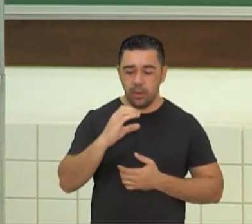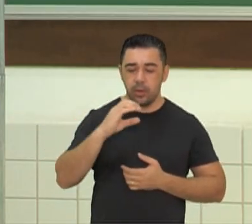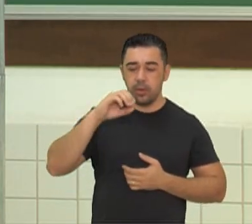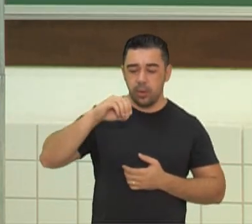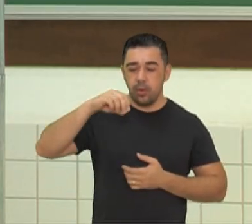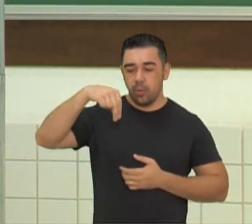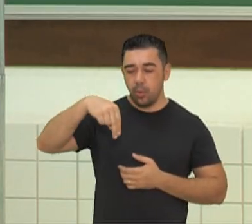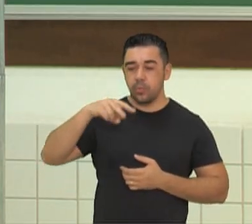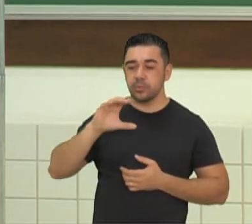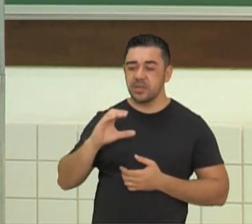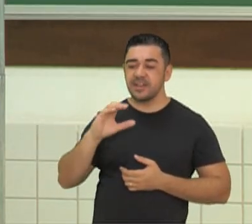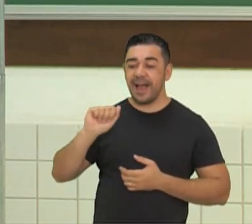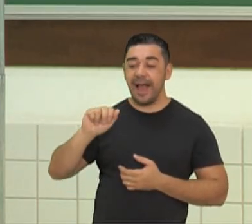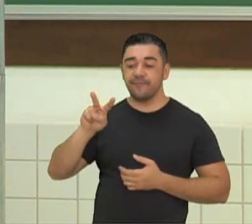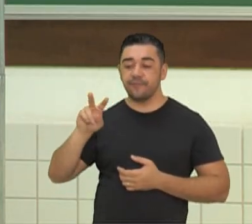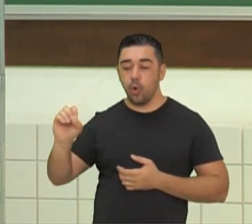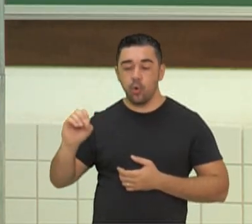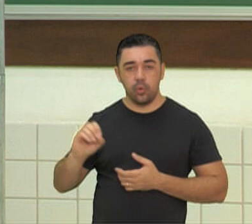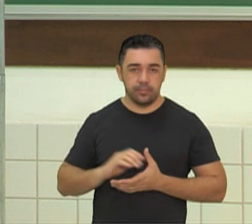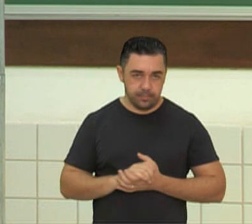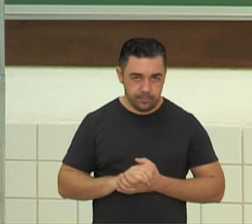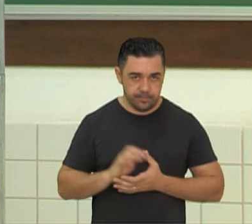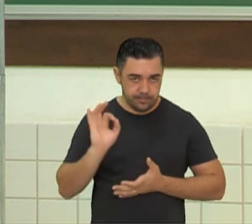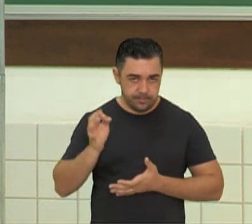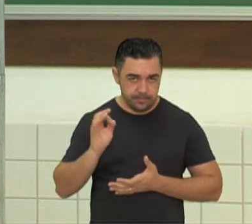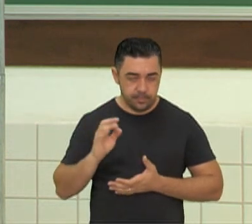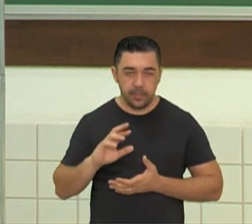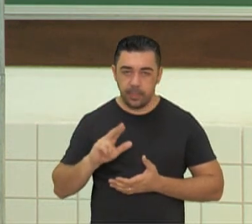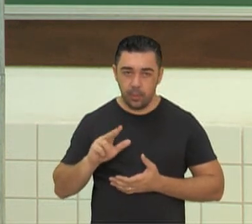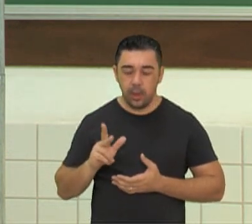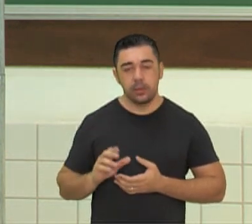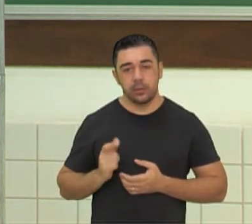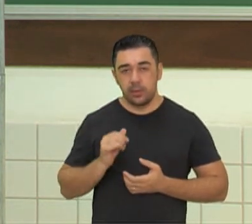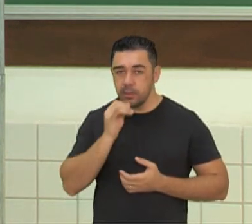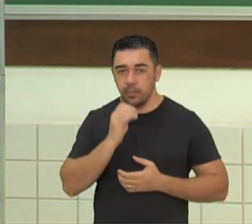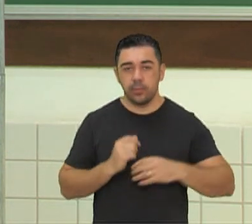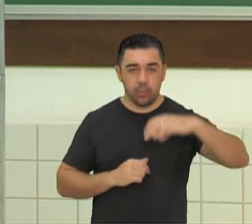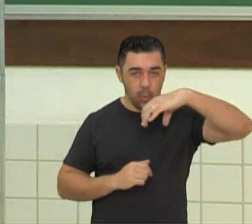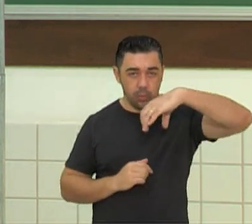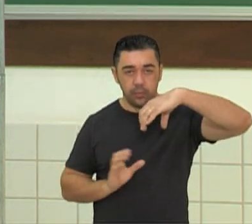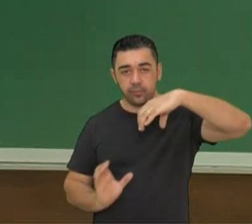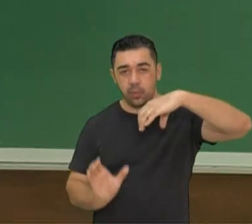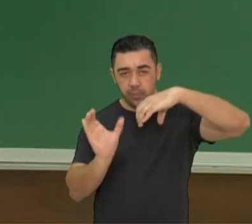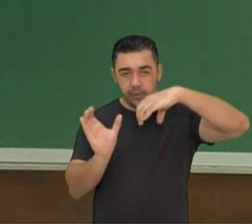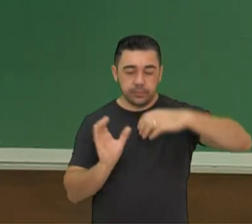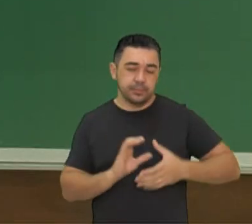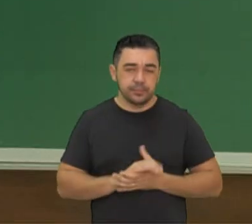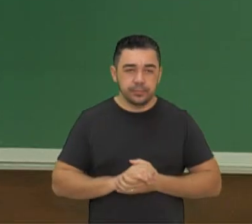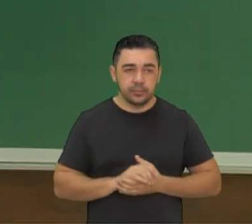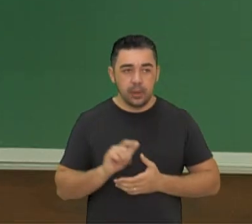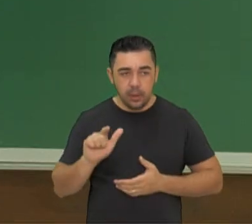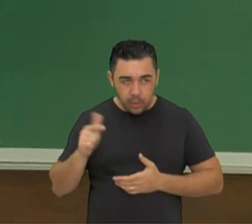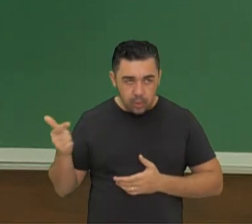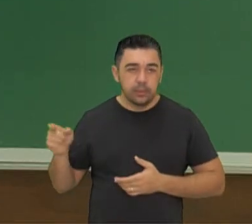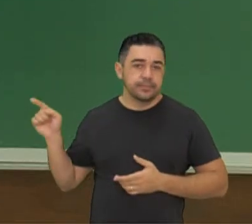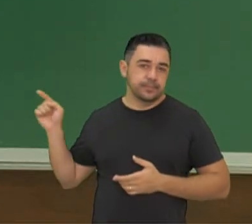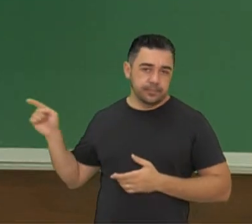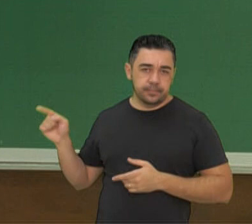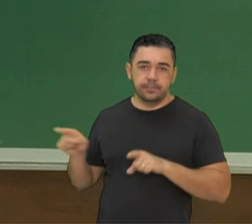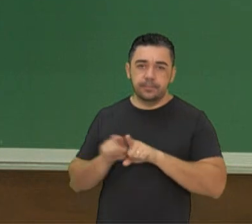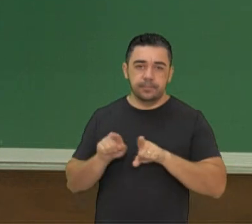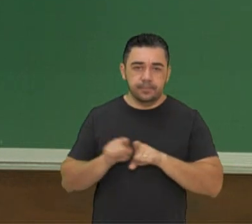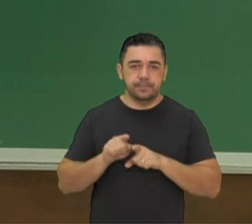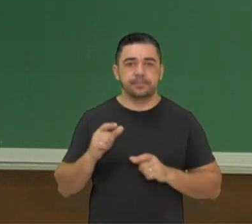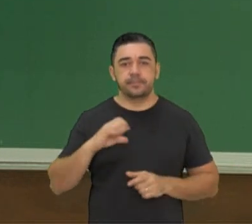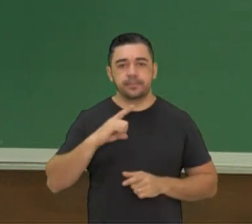côncavo, o polígono não é convexo. Certo? Então, não marca esse. A próxima figura, a mesma justificativa, eu tenho 90